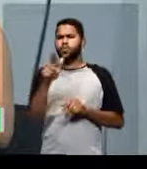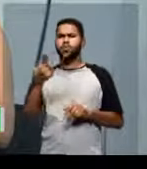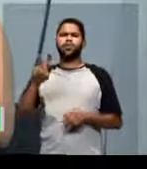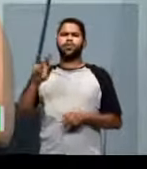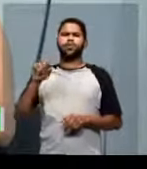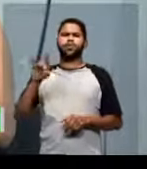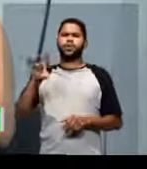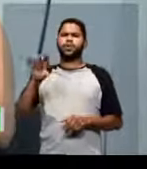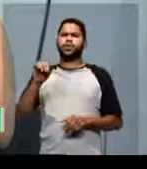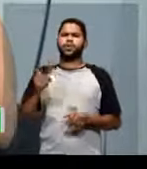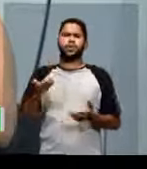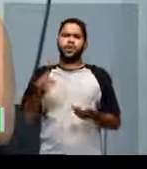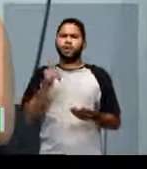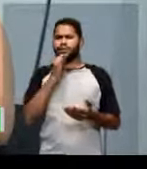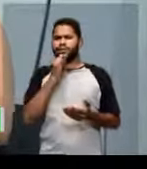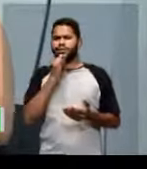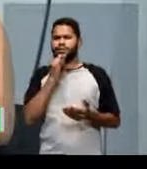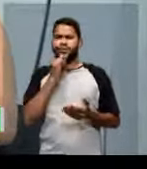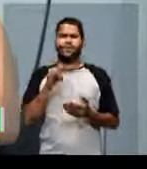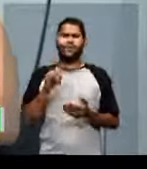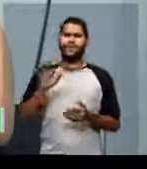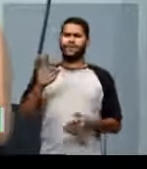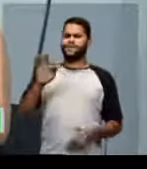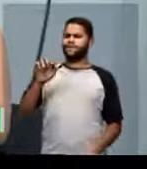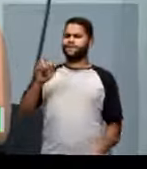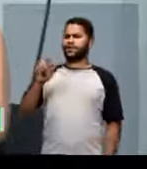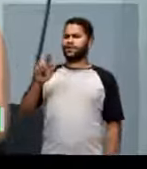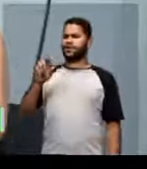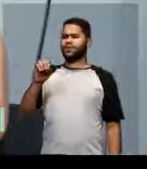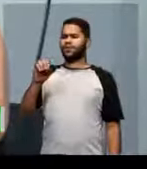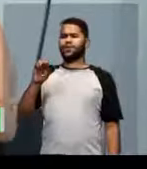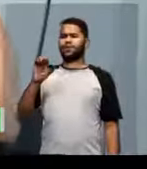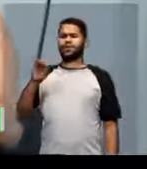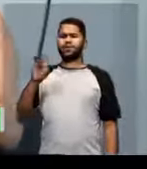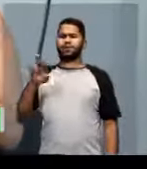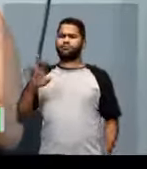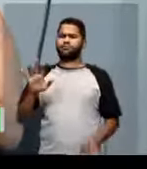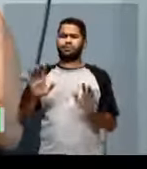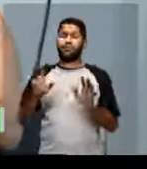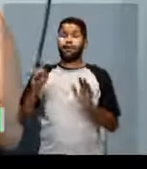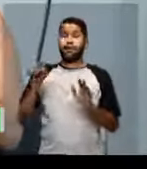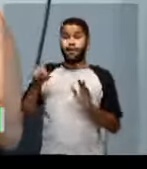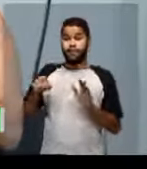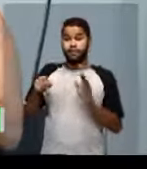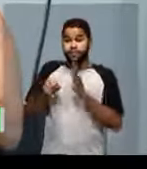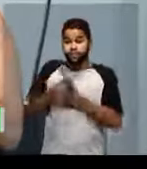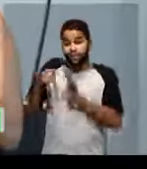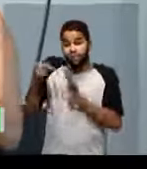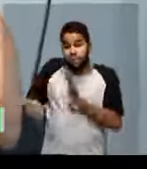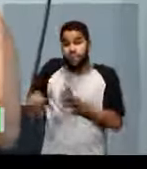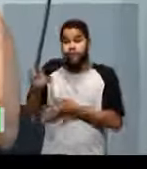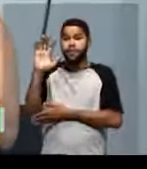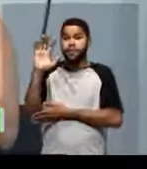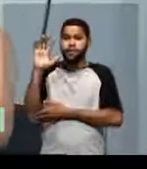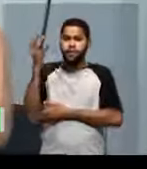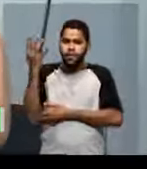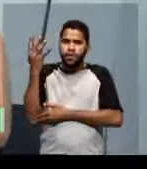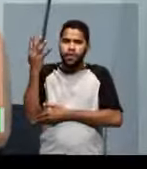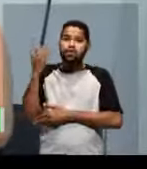são, por exemplo, fagossomos, que vão fagocitar, é diferente, tá? Esse vacúolo da célula vegetal, a gente chama de vacúolo de